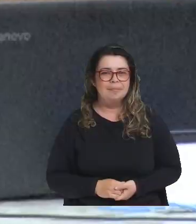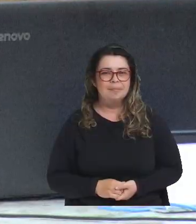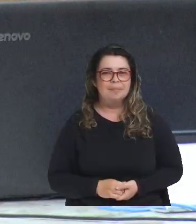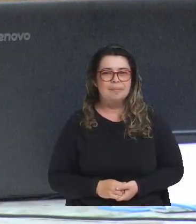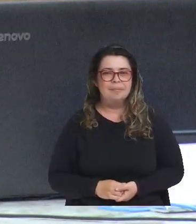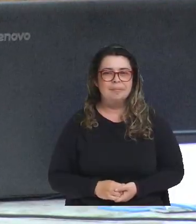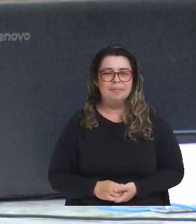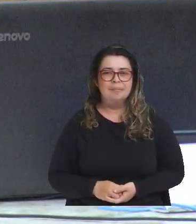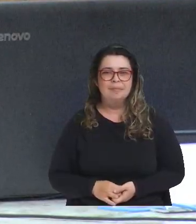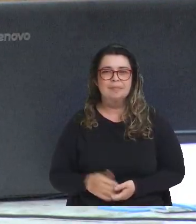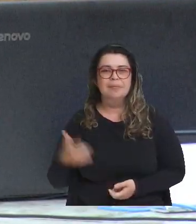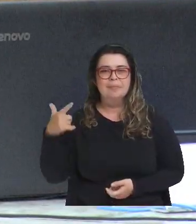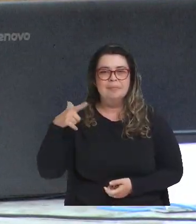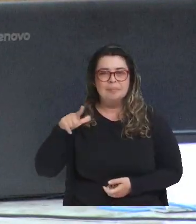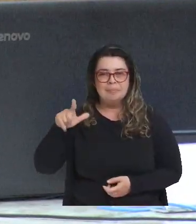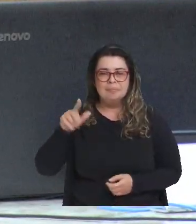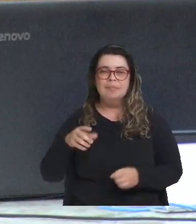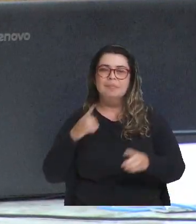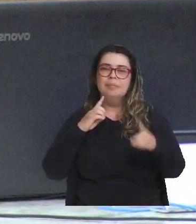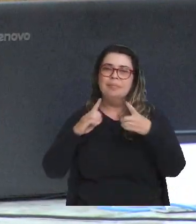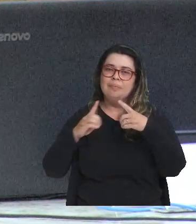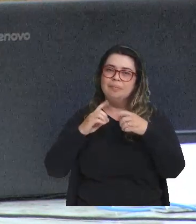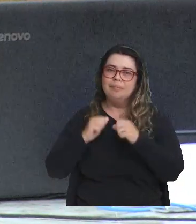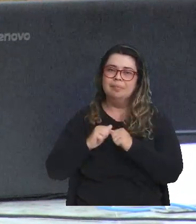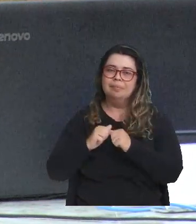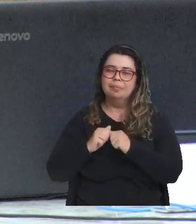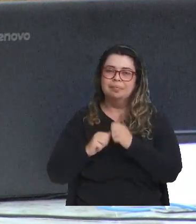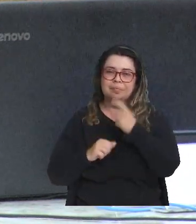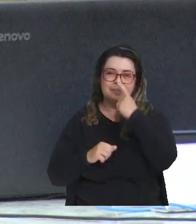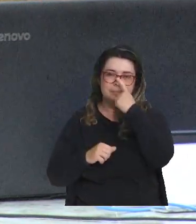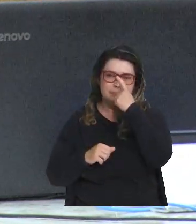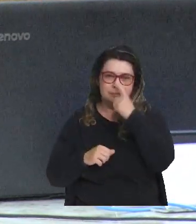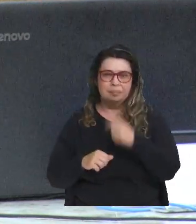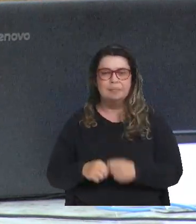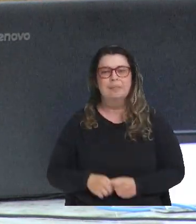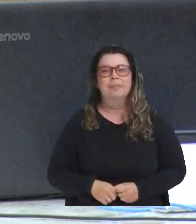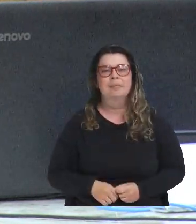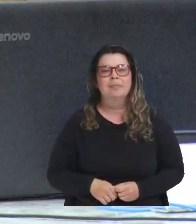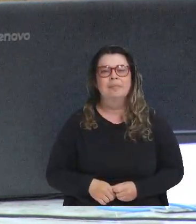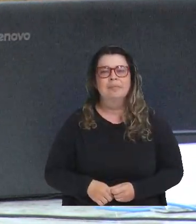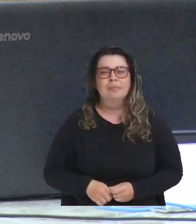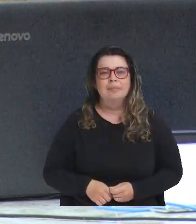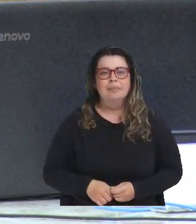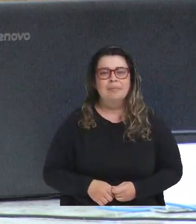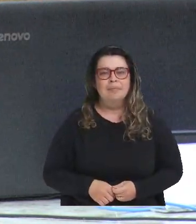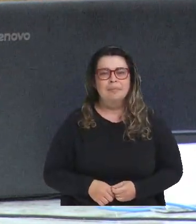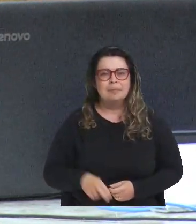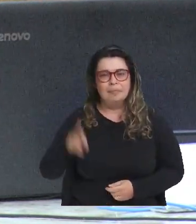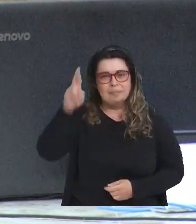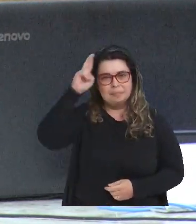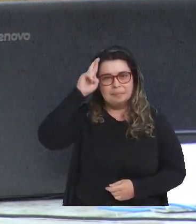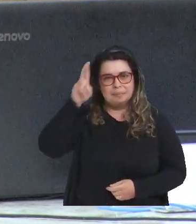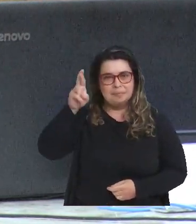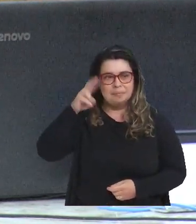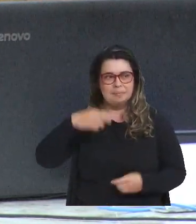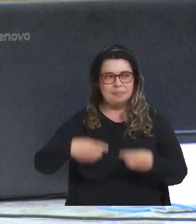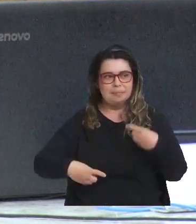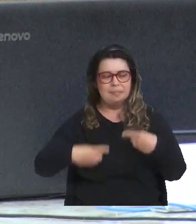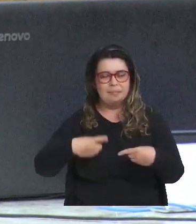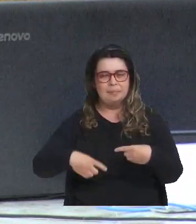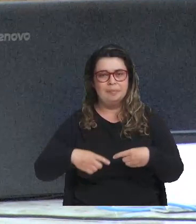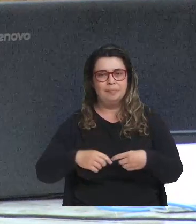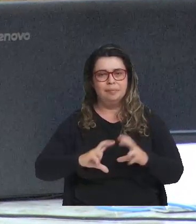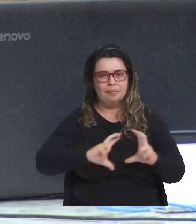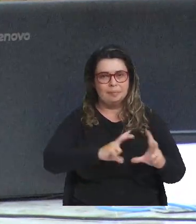Continua aberta a palavra para a comunicação das lideranças das frentes parlamentares e das